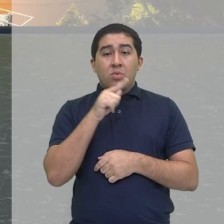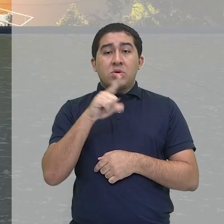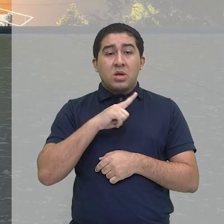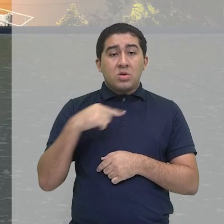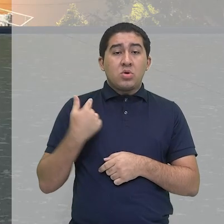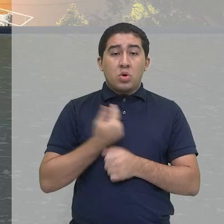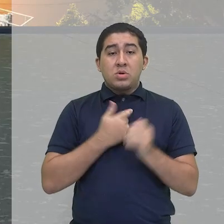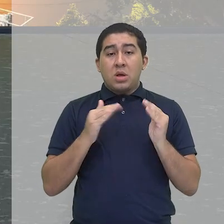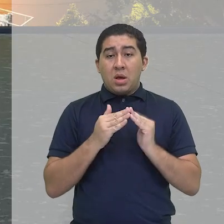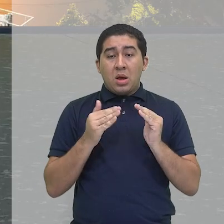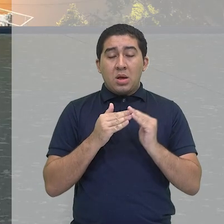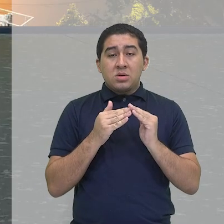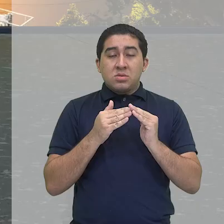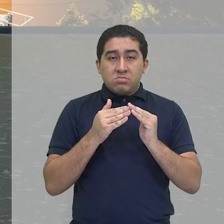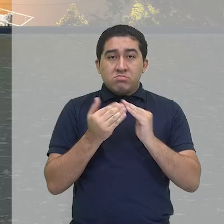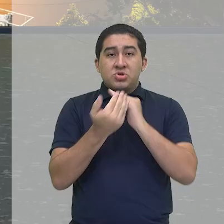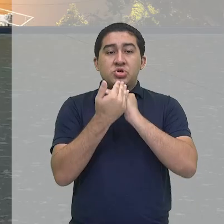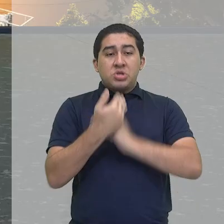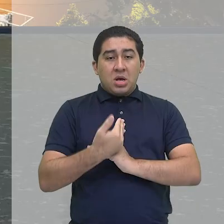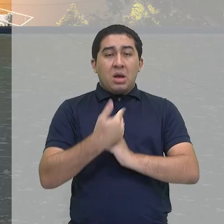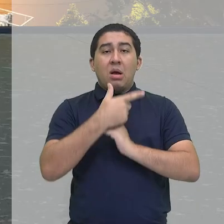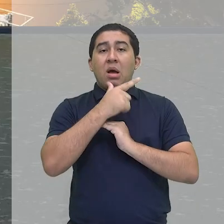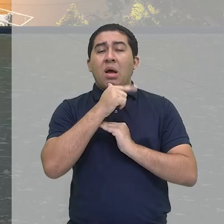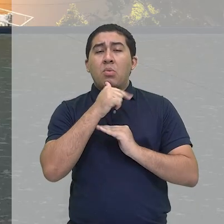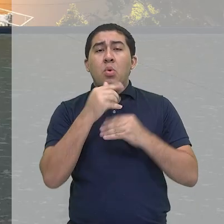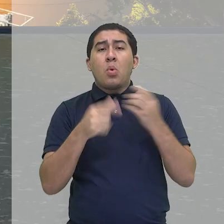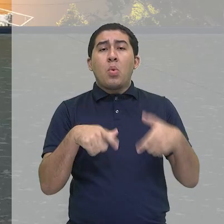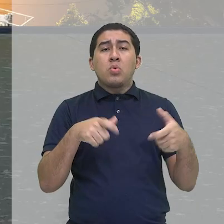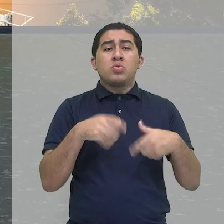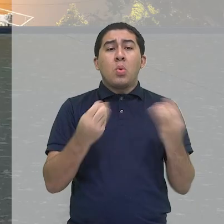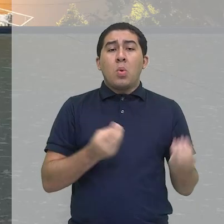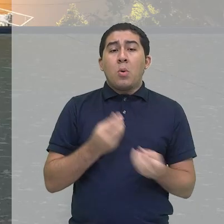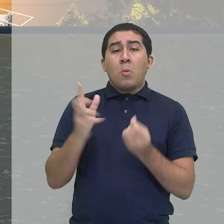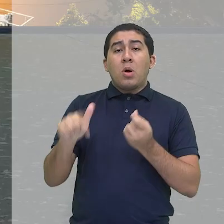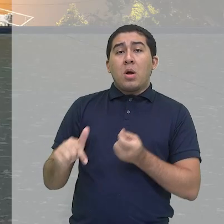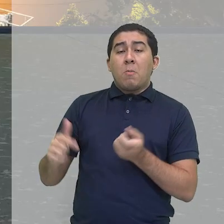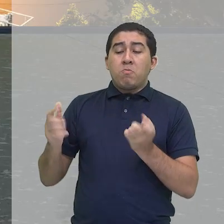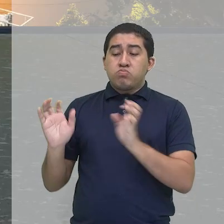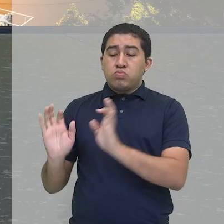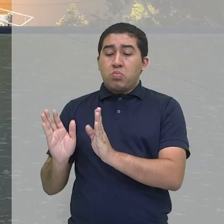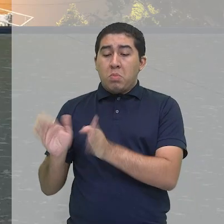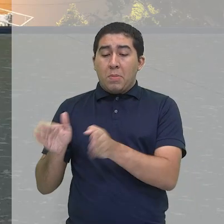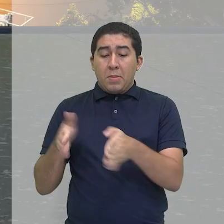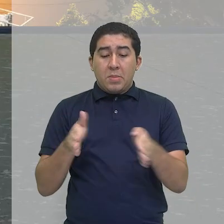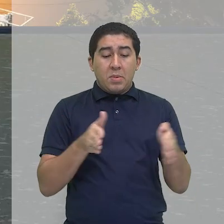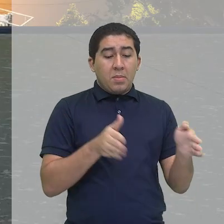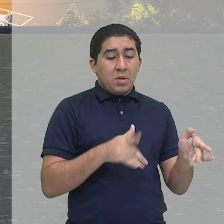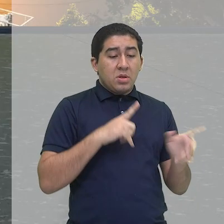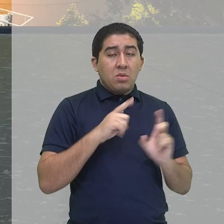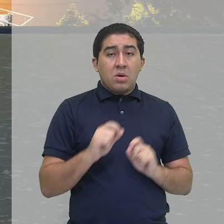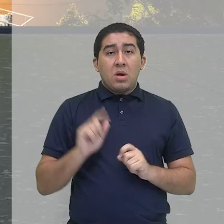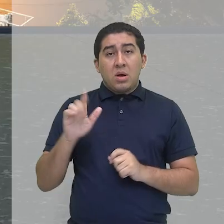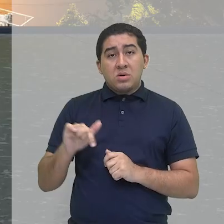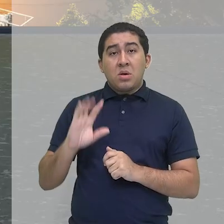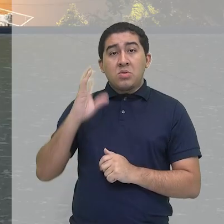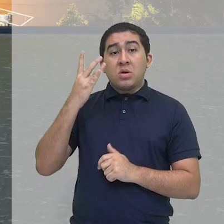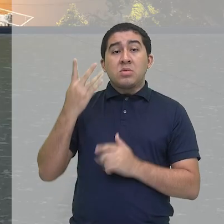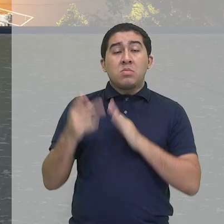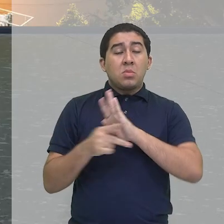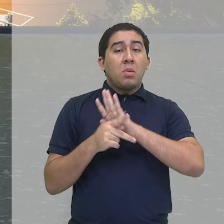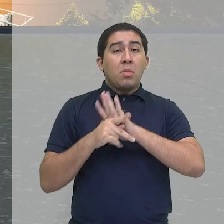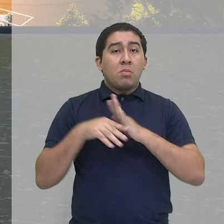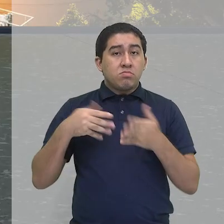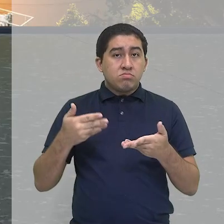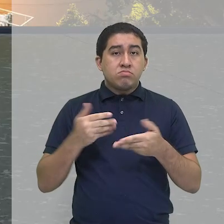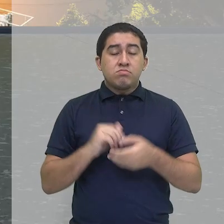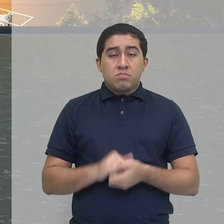nossas casas, né? Como que chega essa água, por onde que ela passa, né? Quais são esses processos pelos quais a